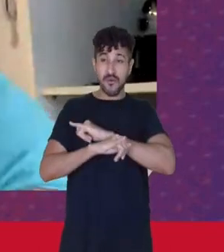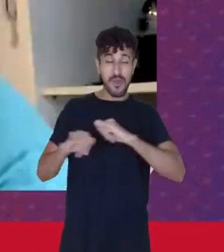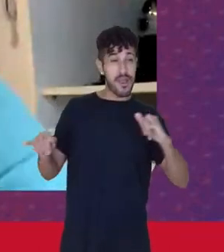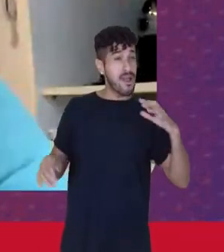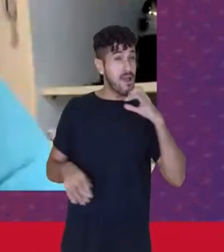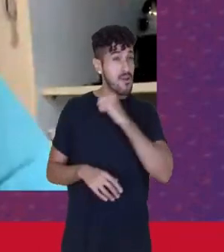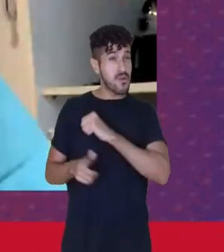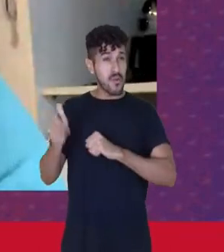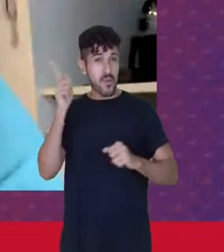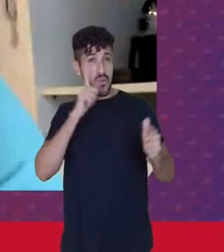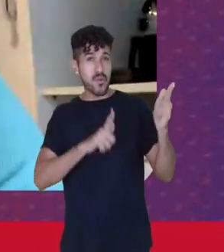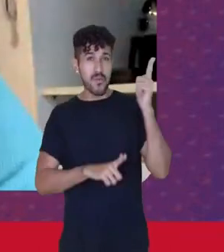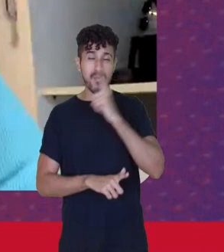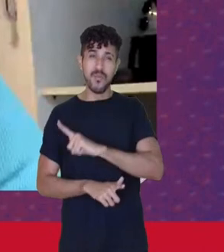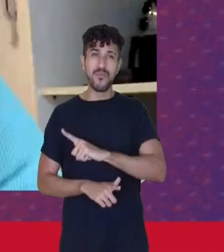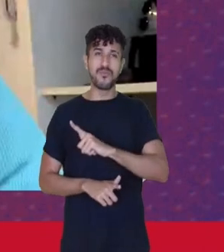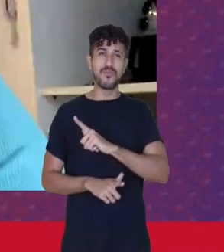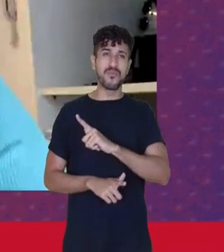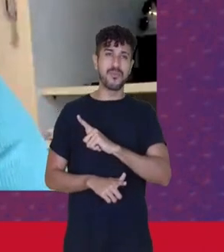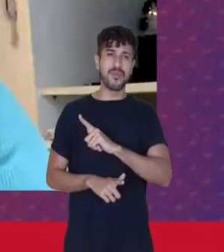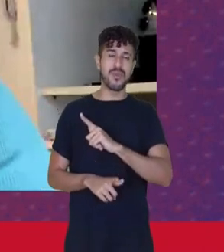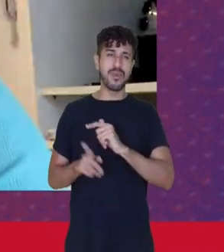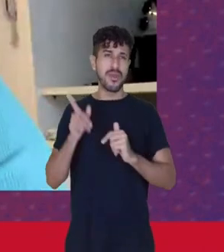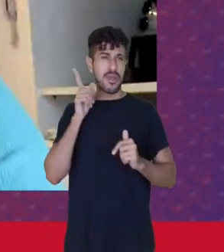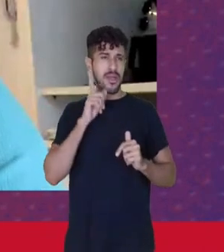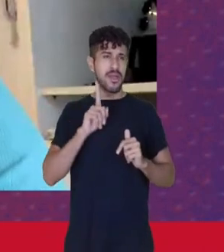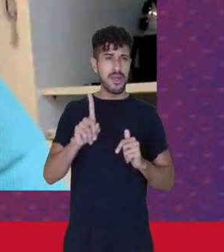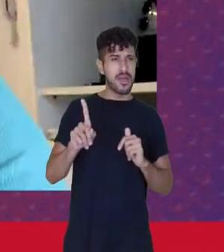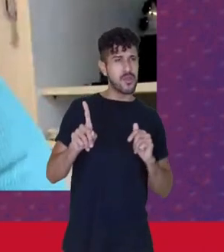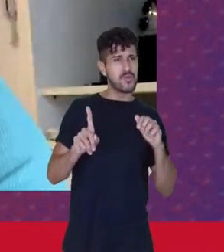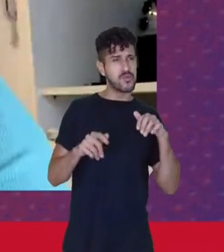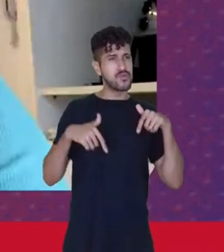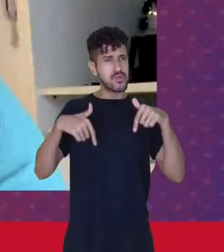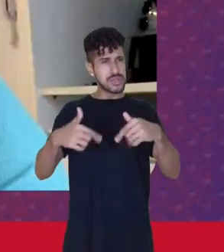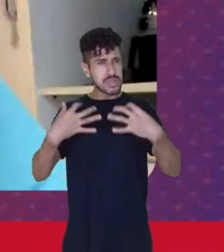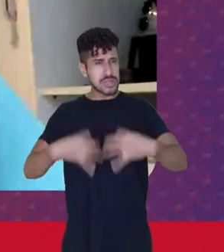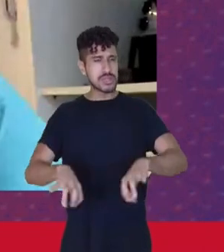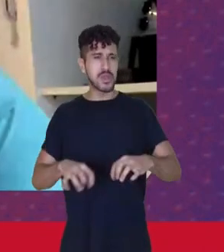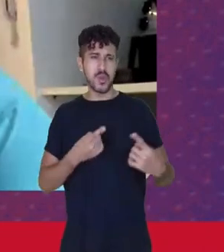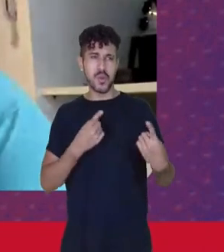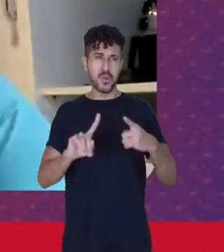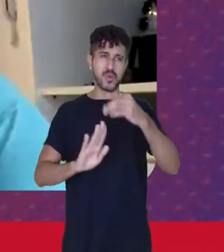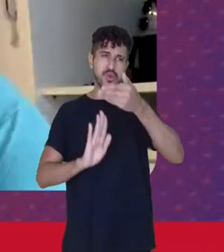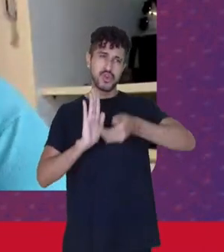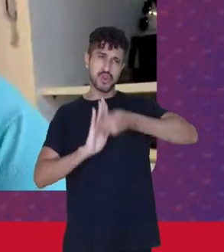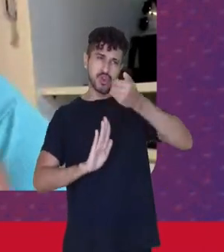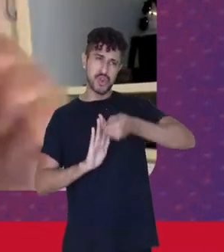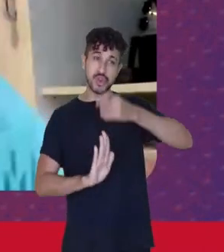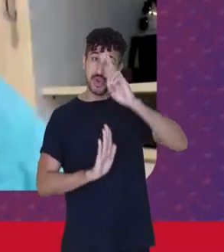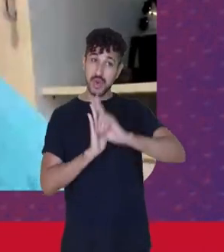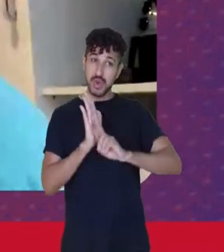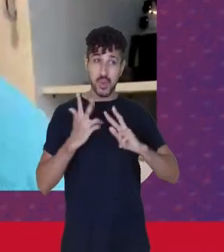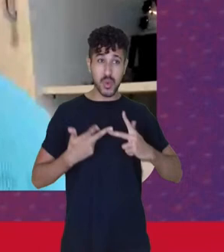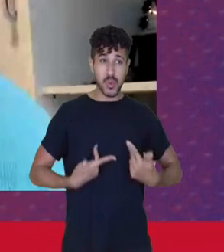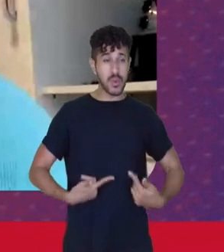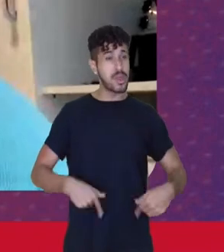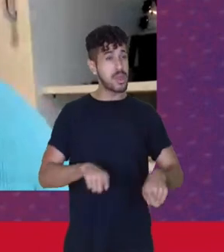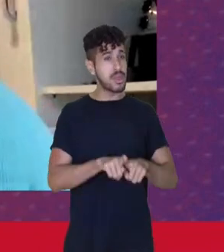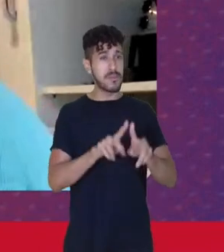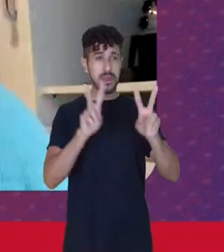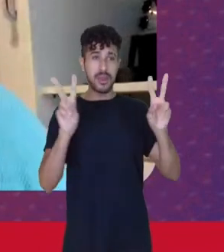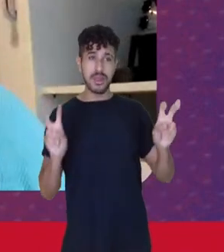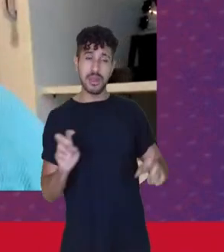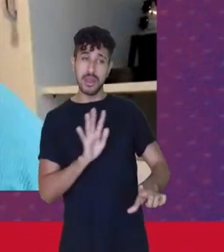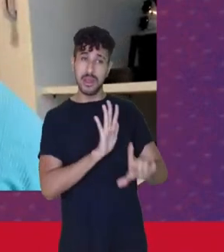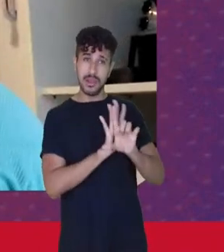poder dar, né, o combate, o enfrentamento devido às violações dos direitos humanos, como também a questão